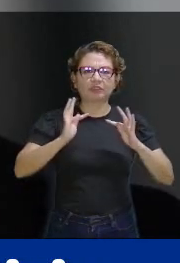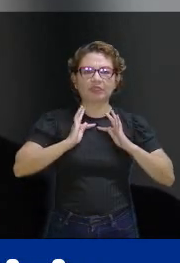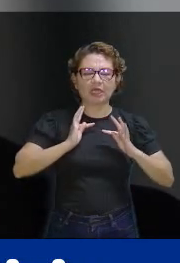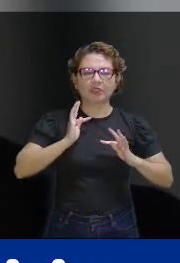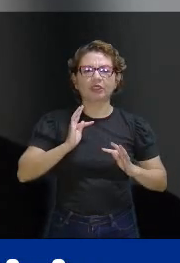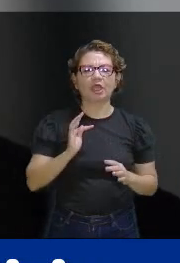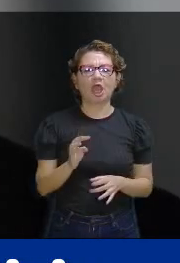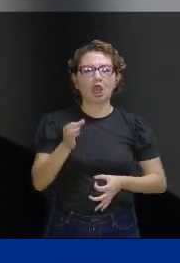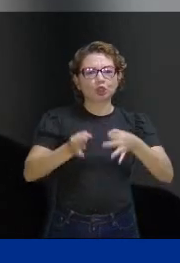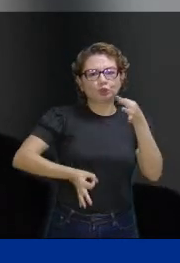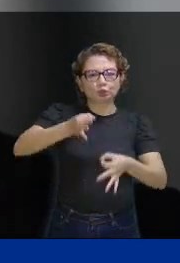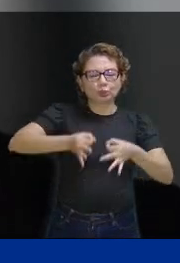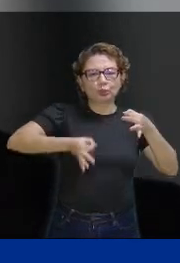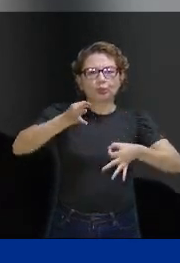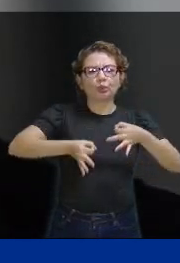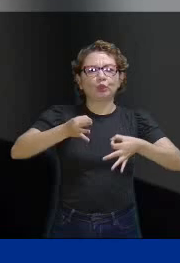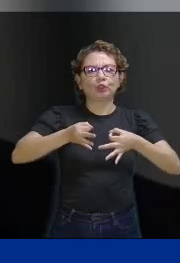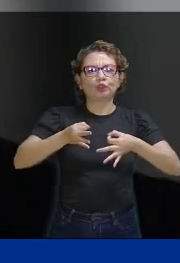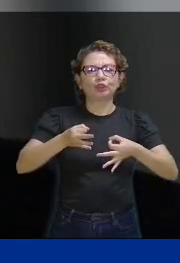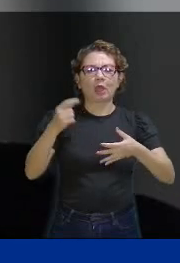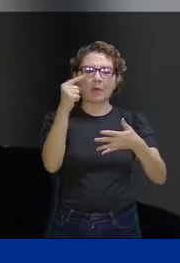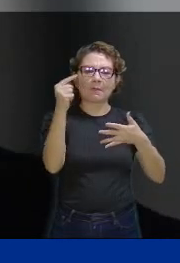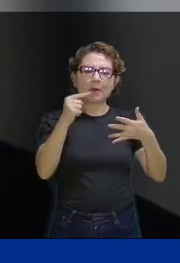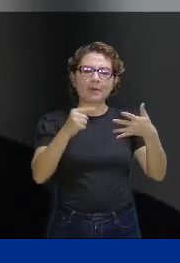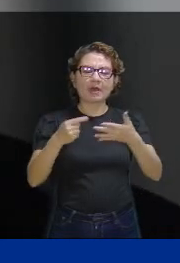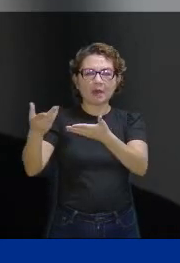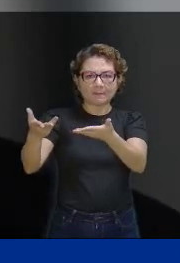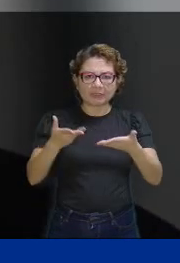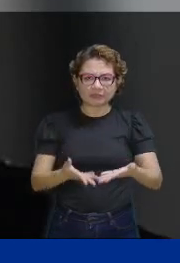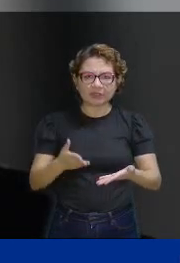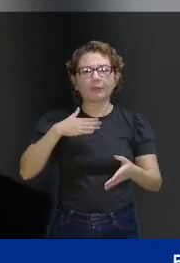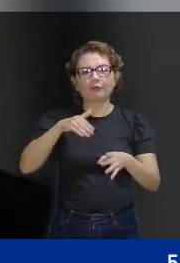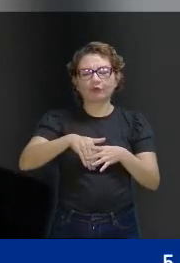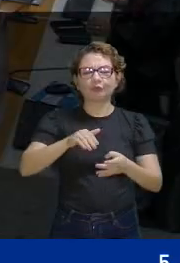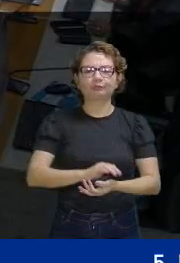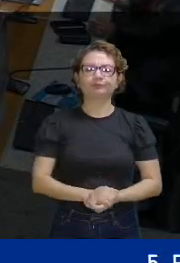jurídica fundamentada dos elementos apresentados. É como voto, senhor presidente.